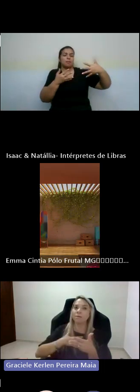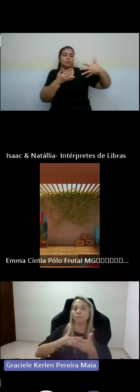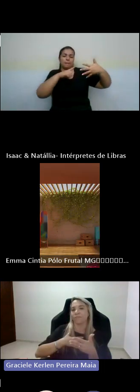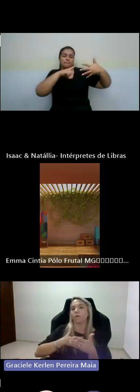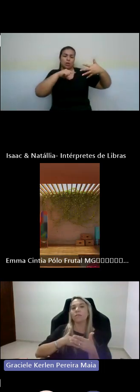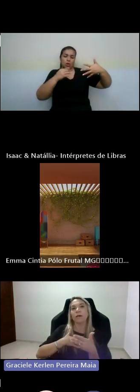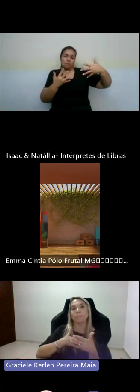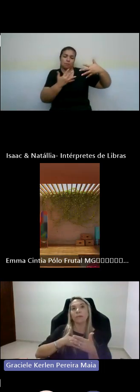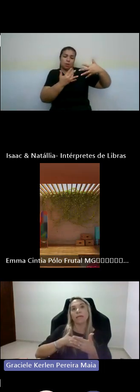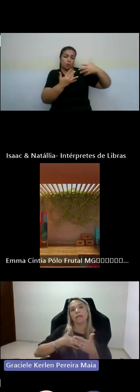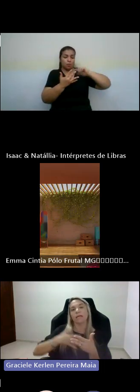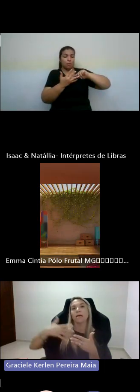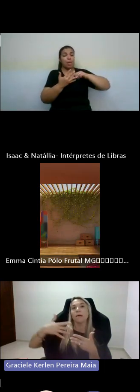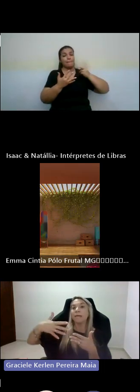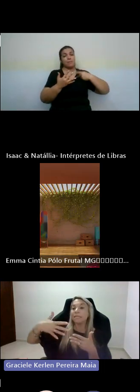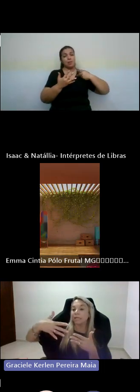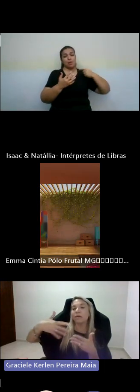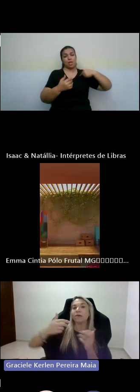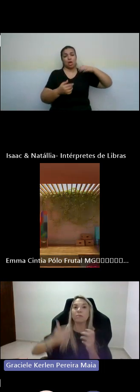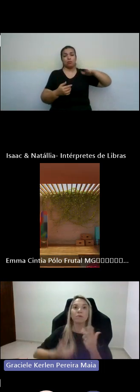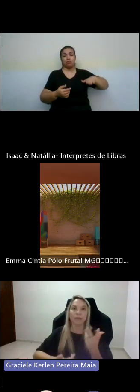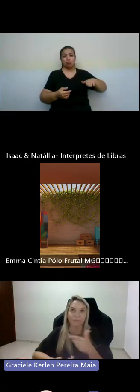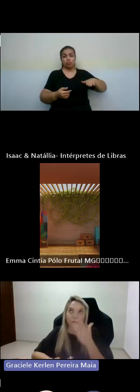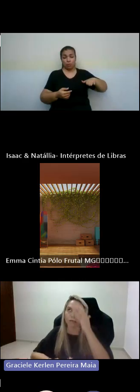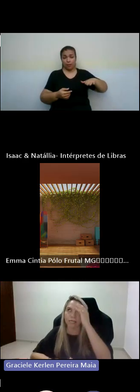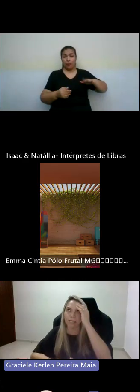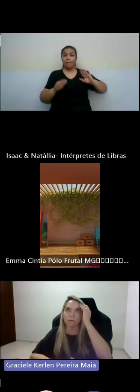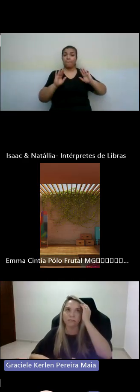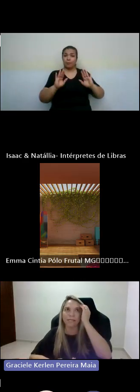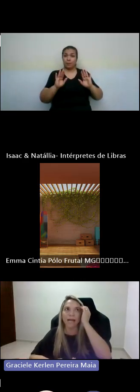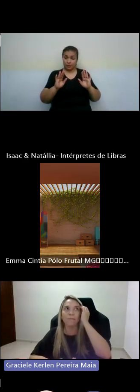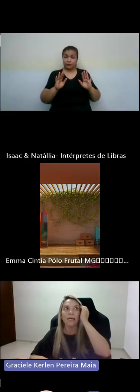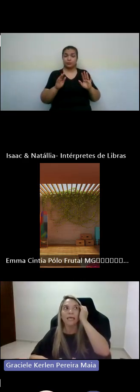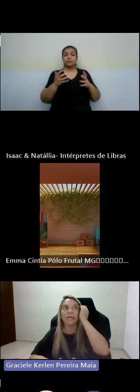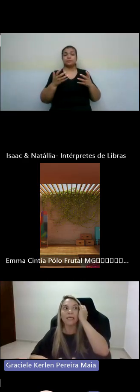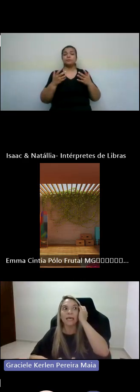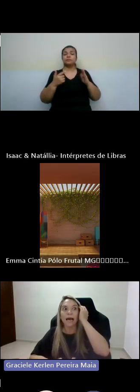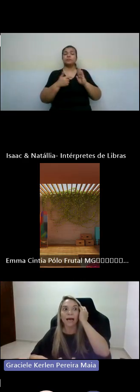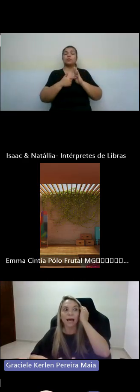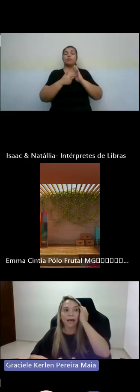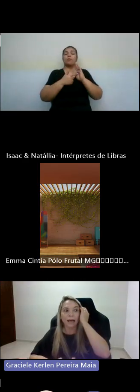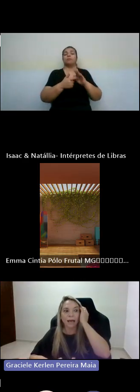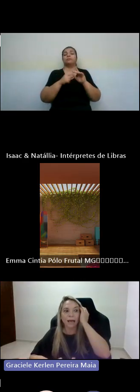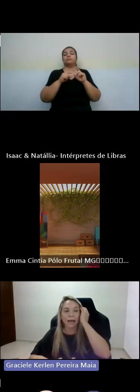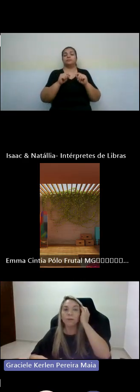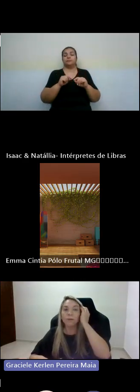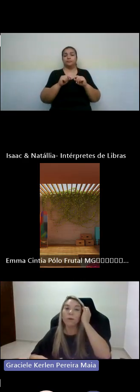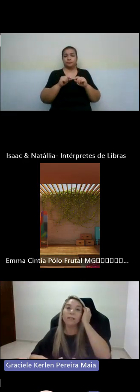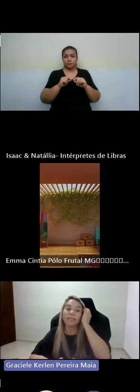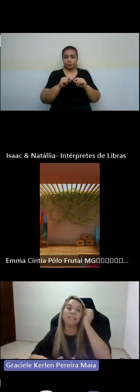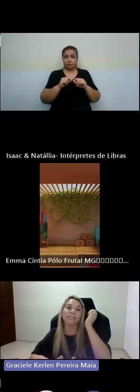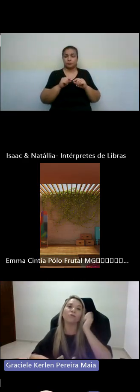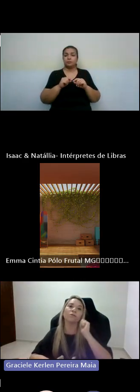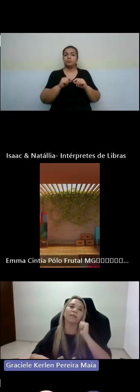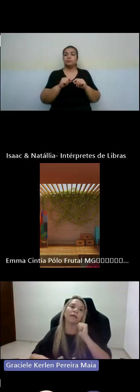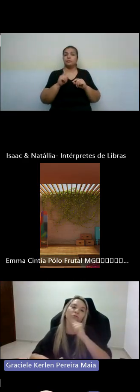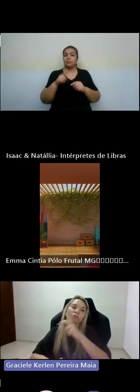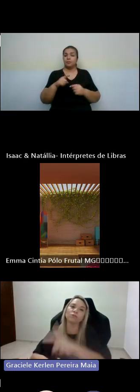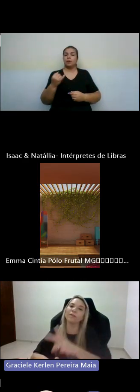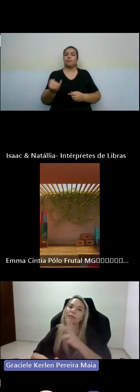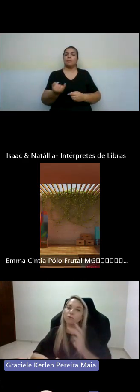minha mão, quando eu era pequena. Mas aqui eu quero mostrar, ela falou que queria mostrar que é muito importante